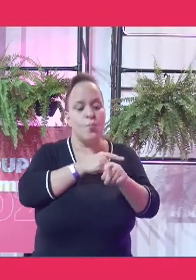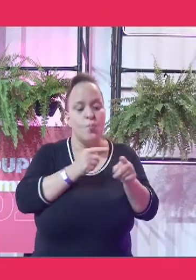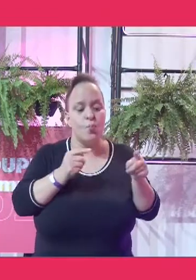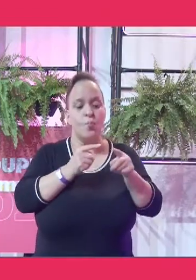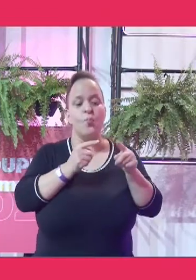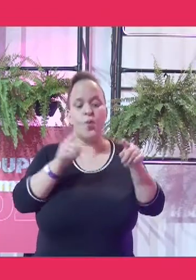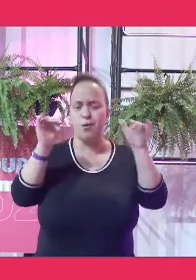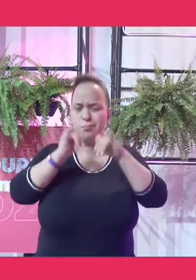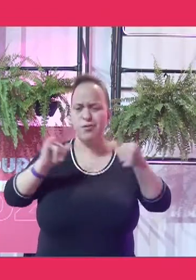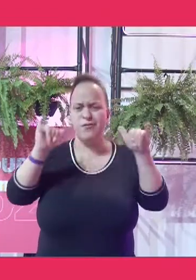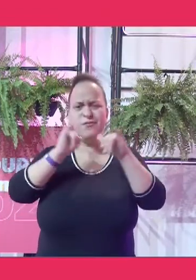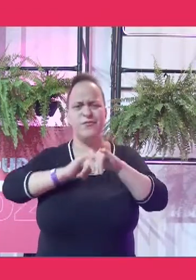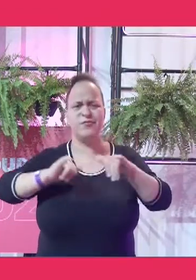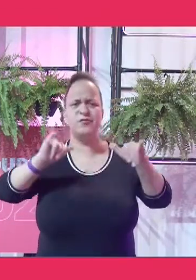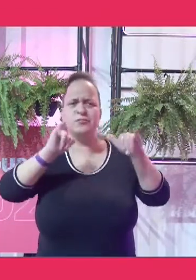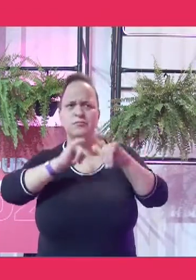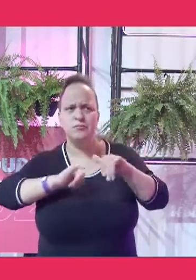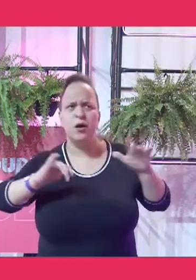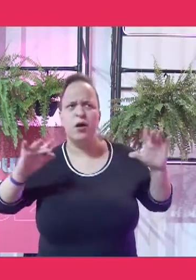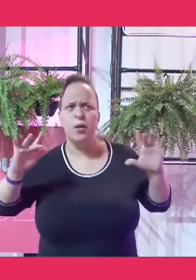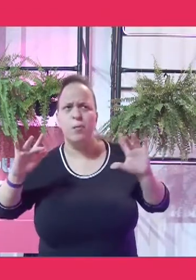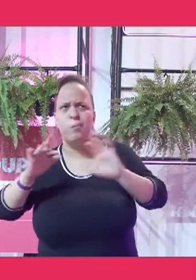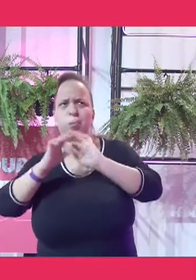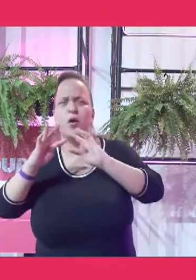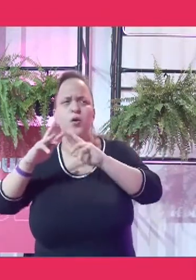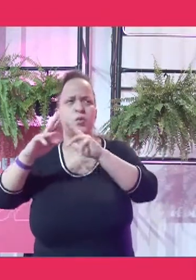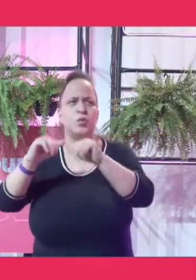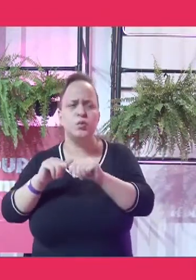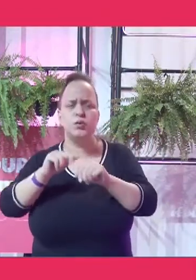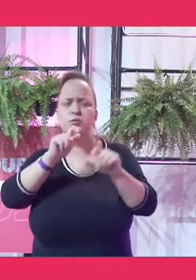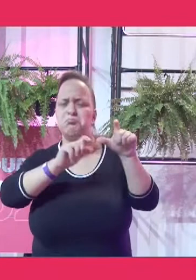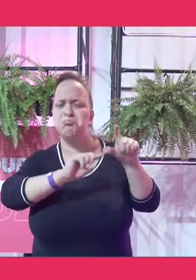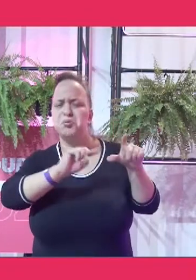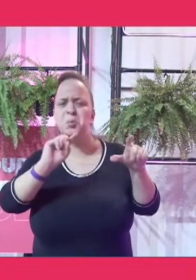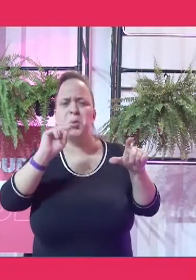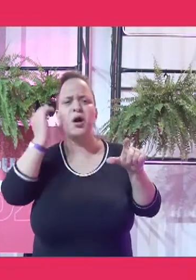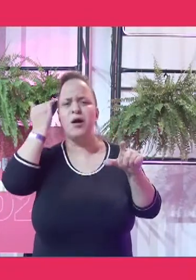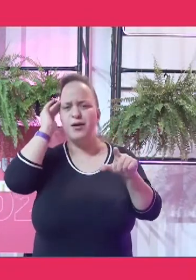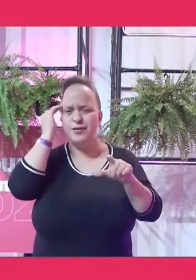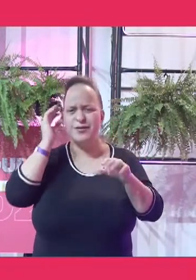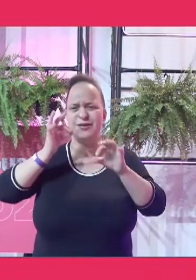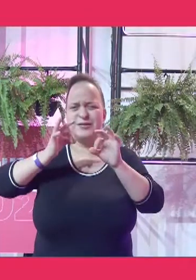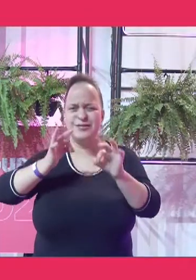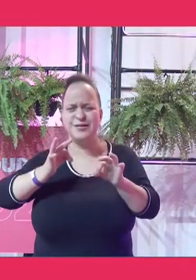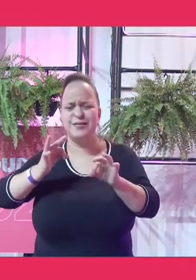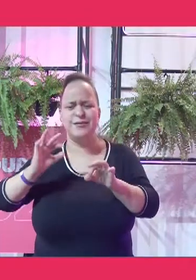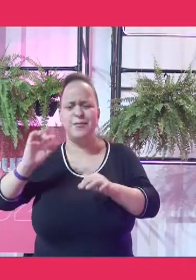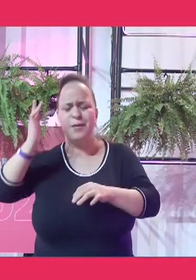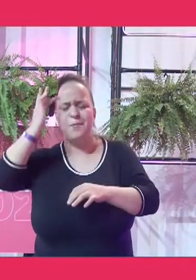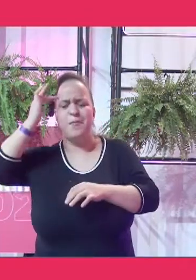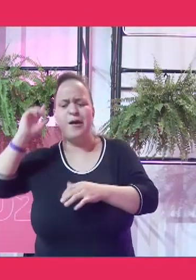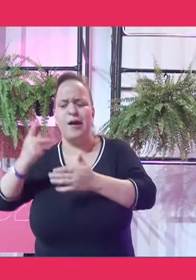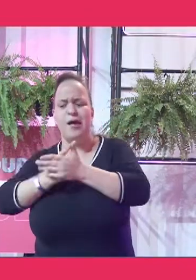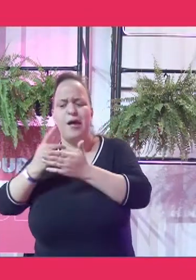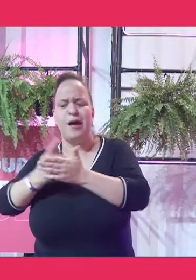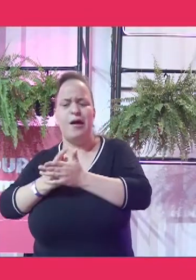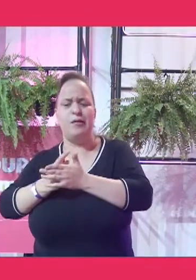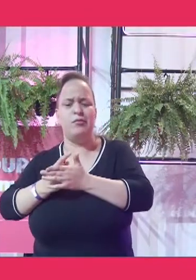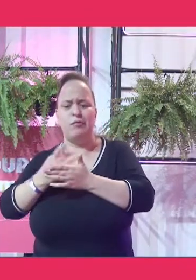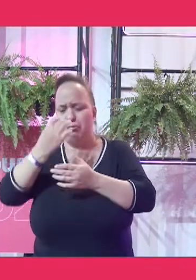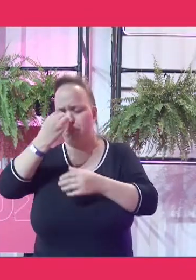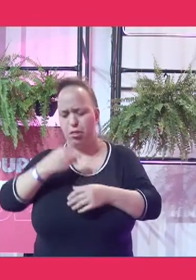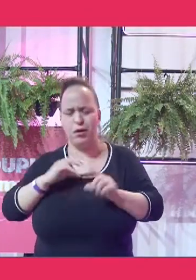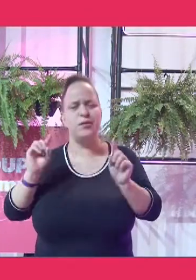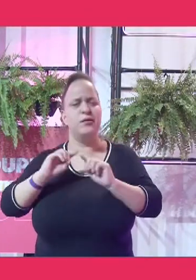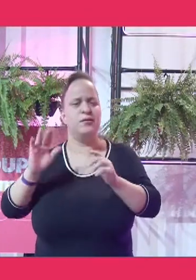uma mensagem ligeiramente completa sem alguém entender errado e eu ser cancelada amanhã, entendeu? Perfeito. Então, o que era um